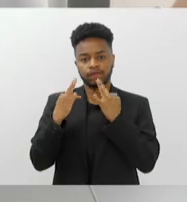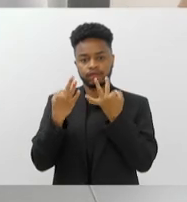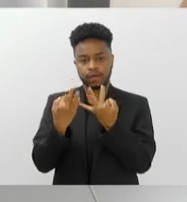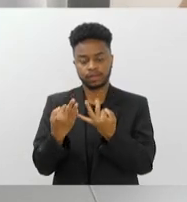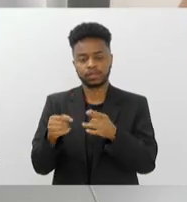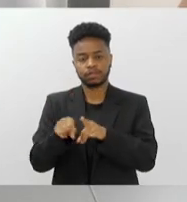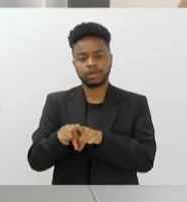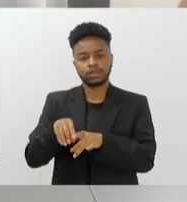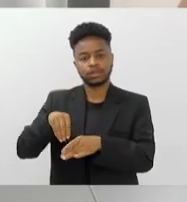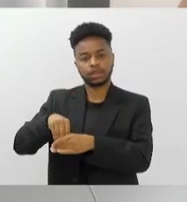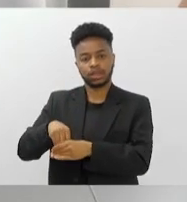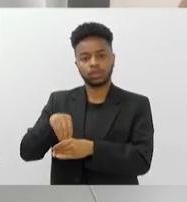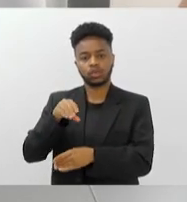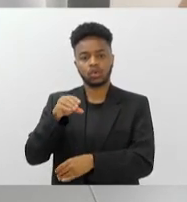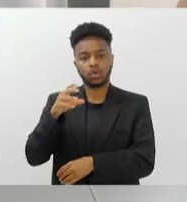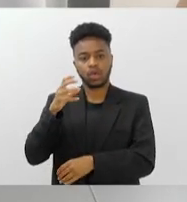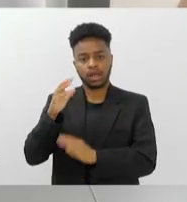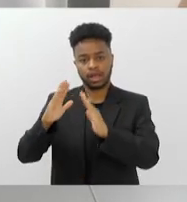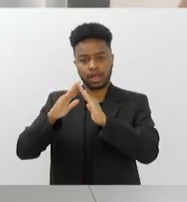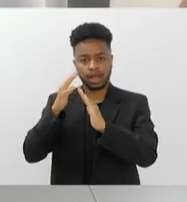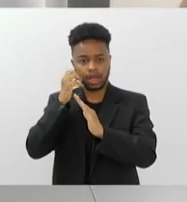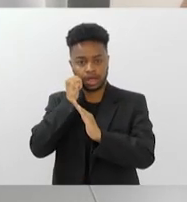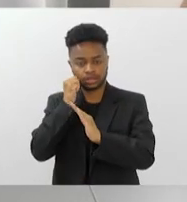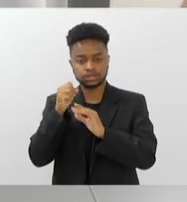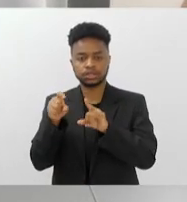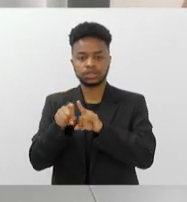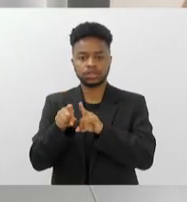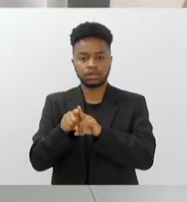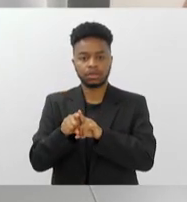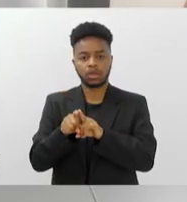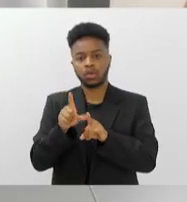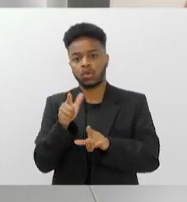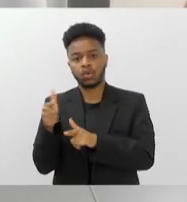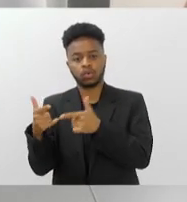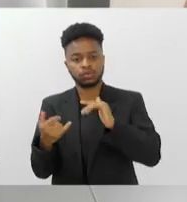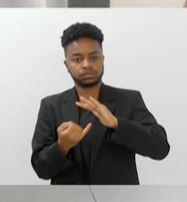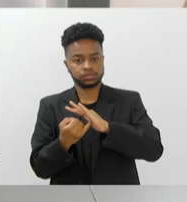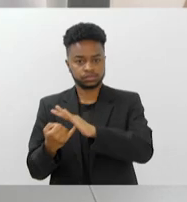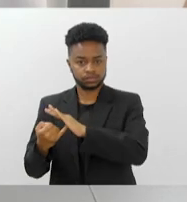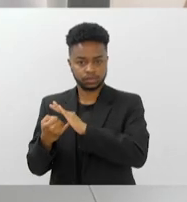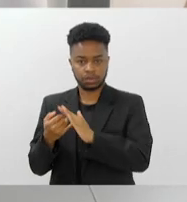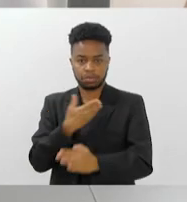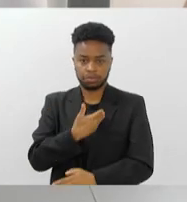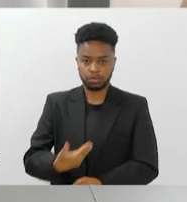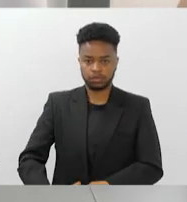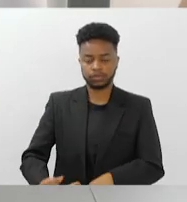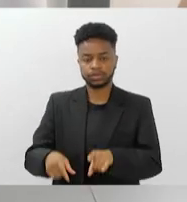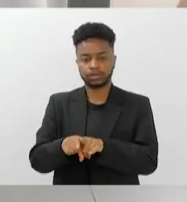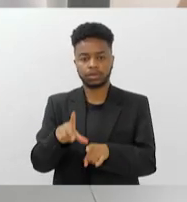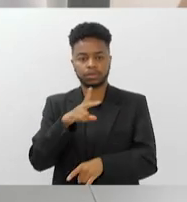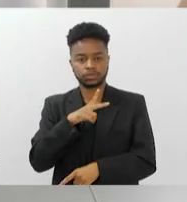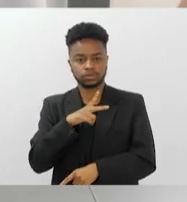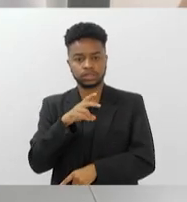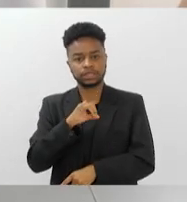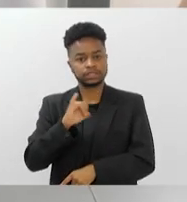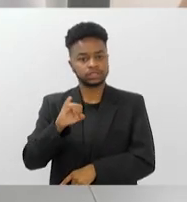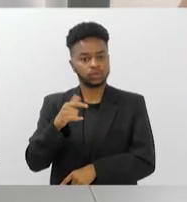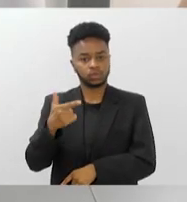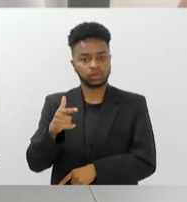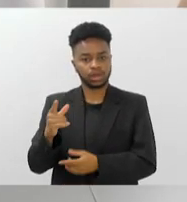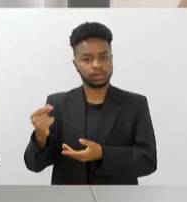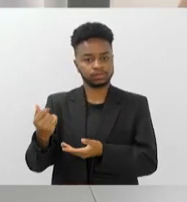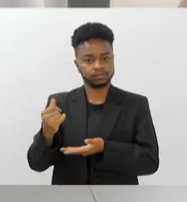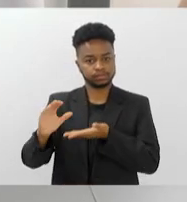orfanato ou instituições coletivas, públicas ou privadas, sem fins lucrativos, nos